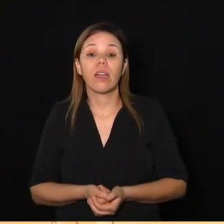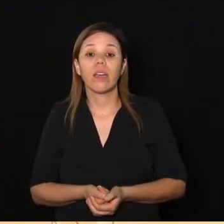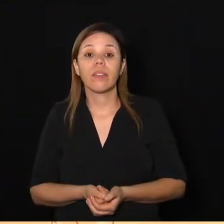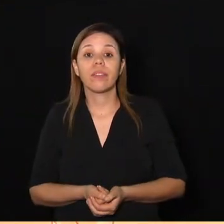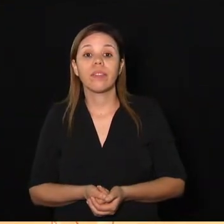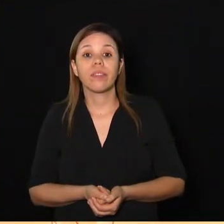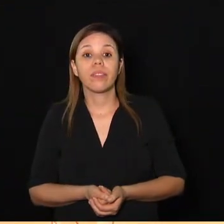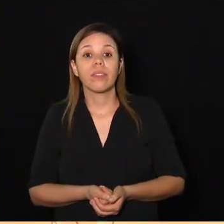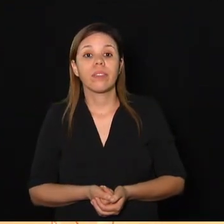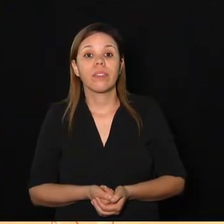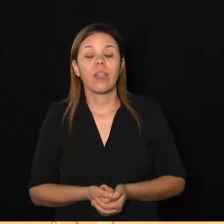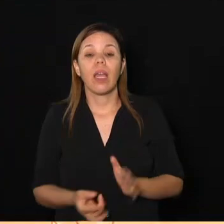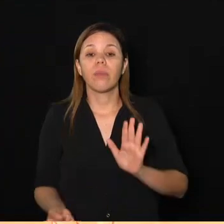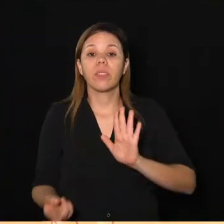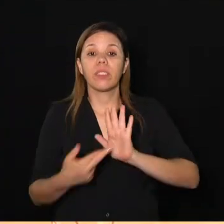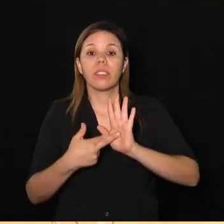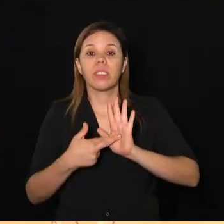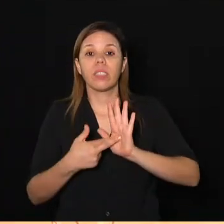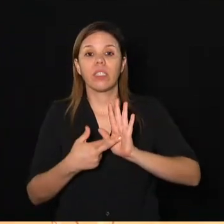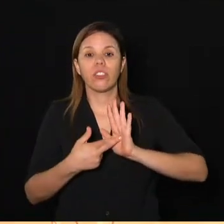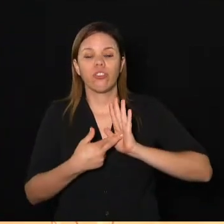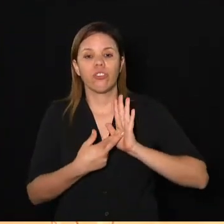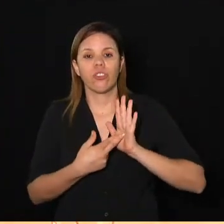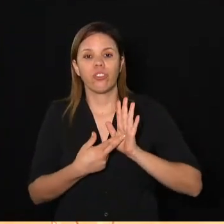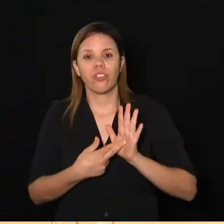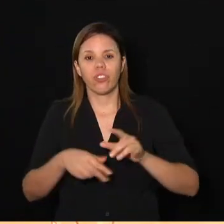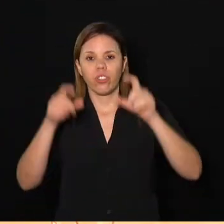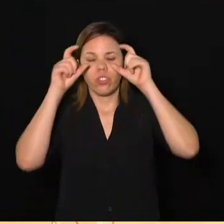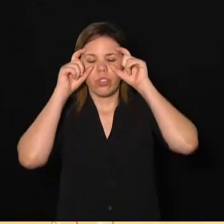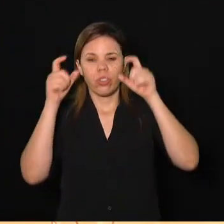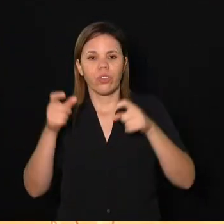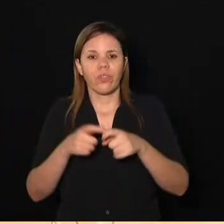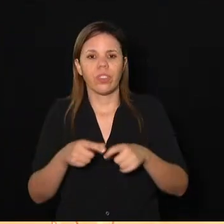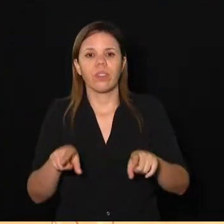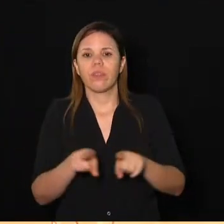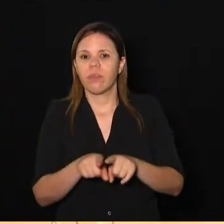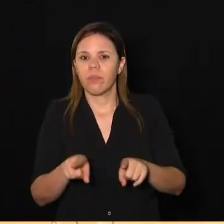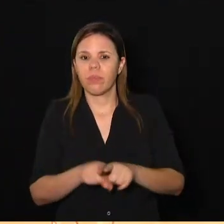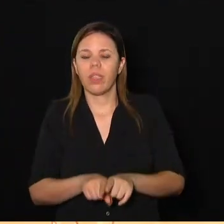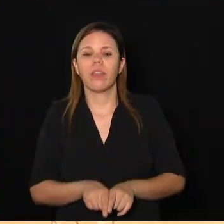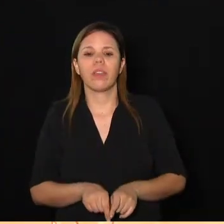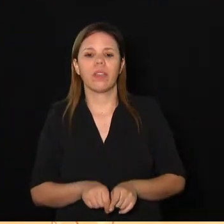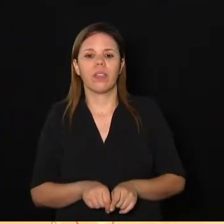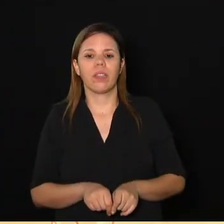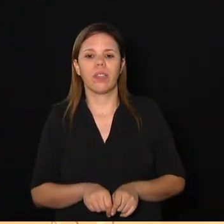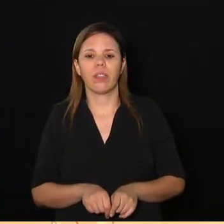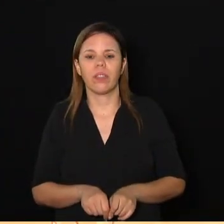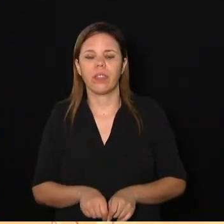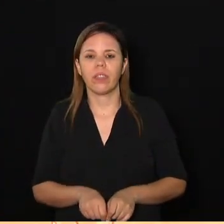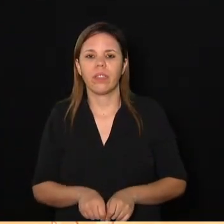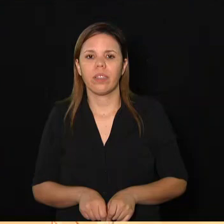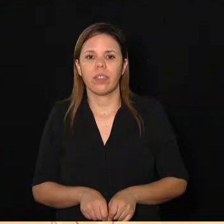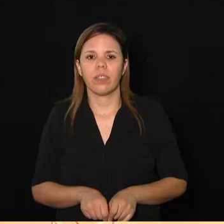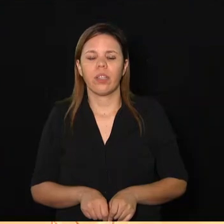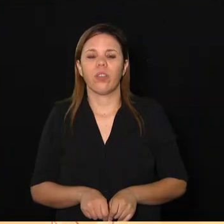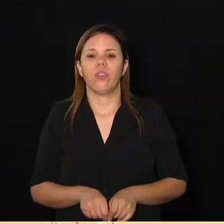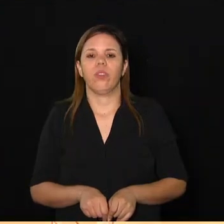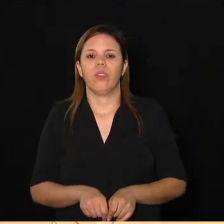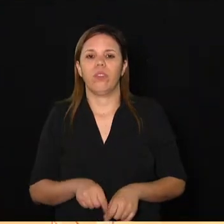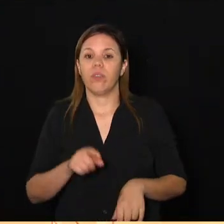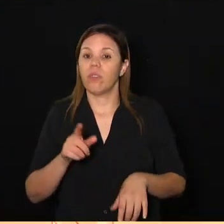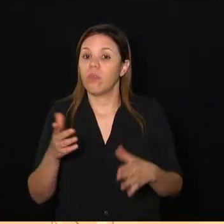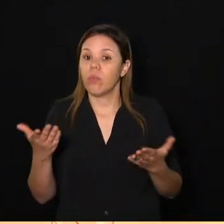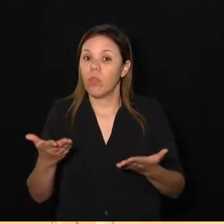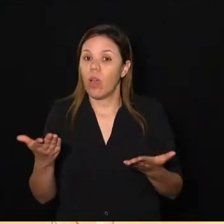representantes dos oftalmologistas que eles se posicionem de uma forma pontual e com